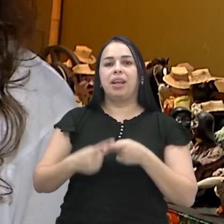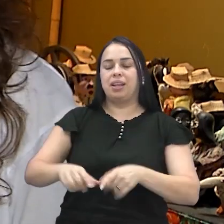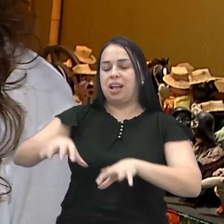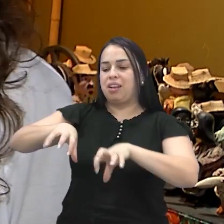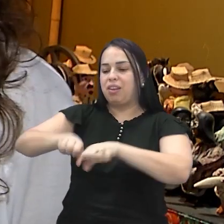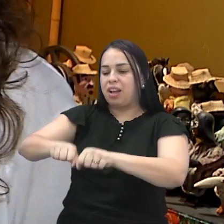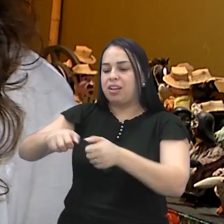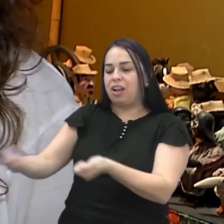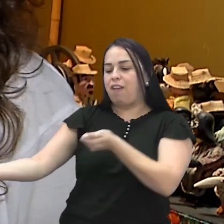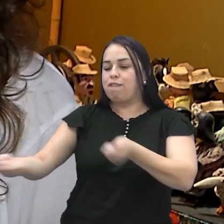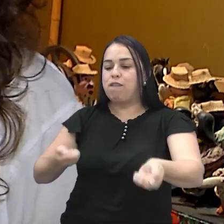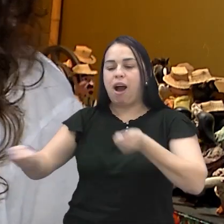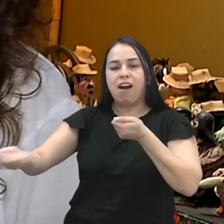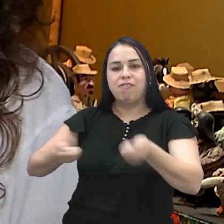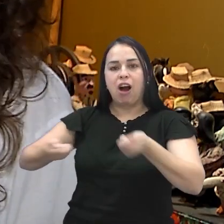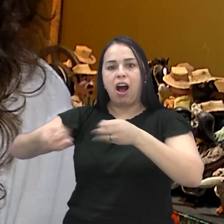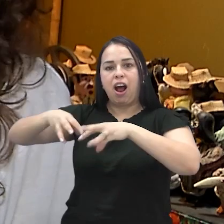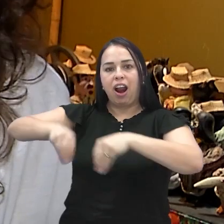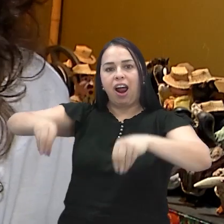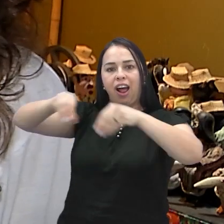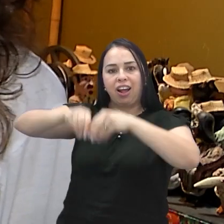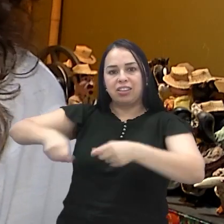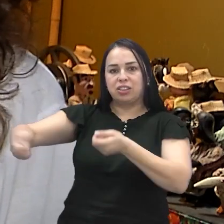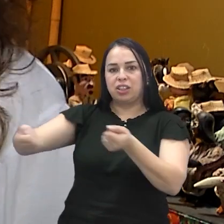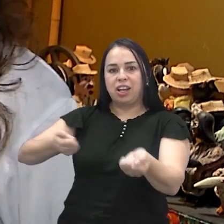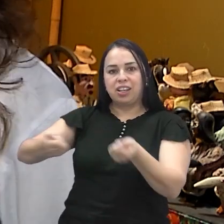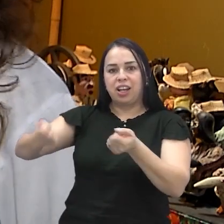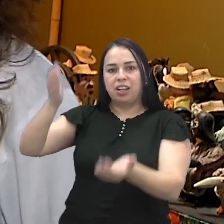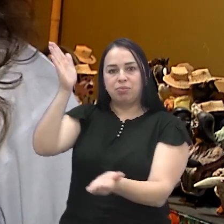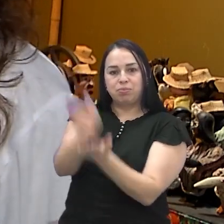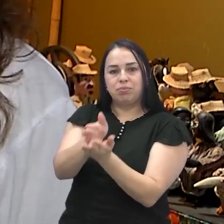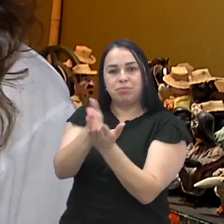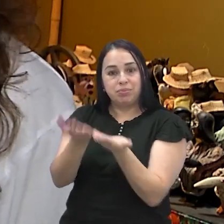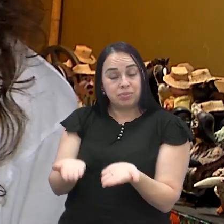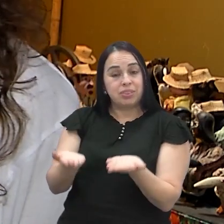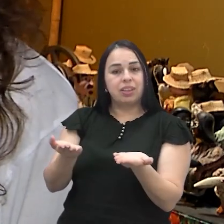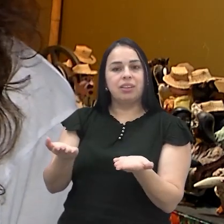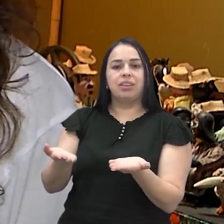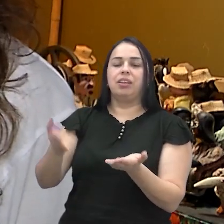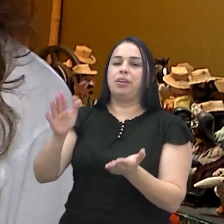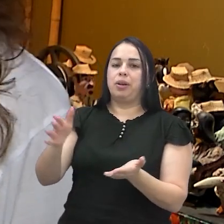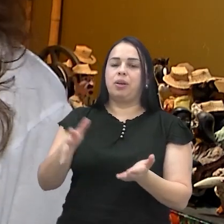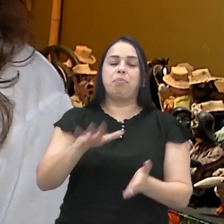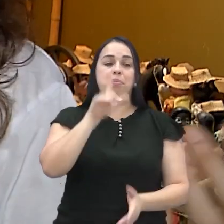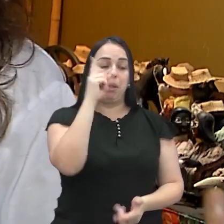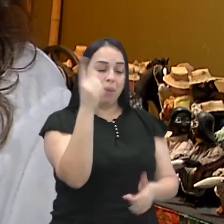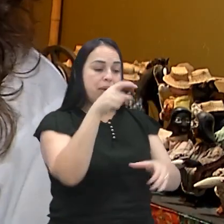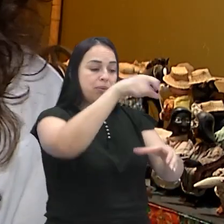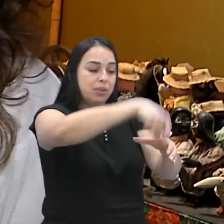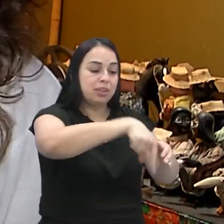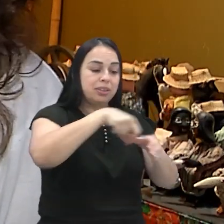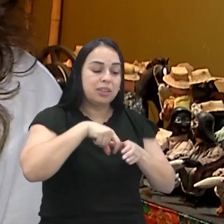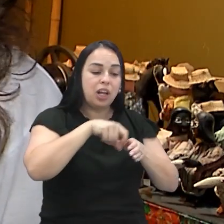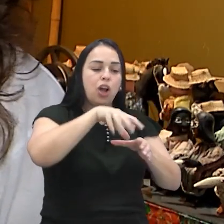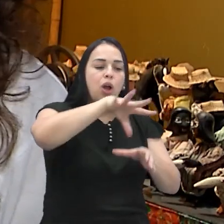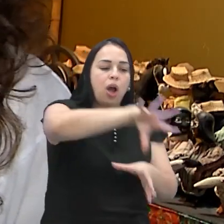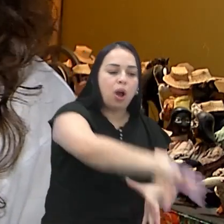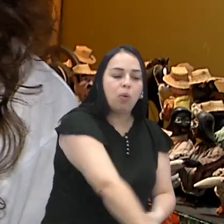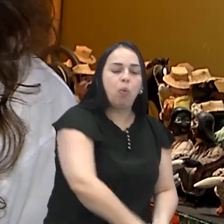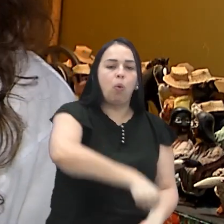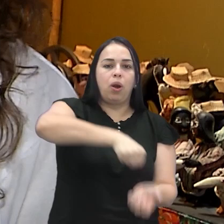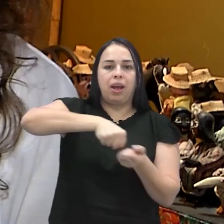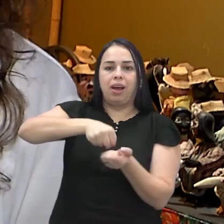engenhoca, que é o processo da farinha de mandioca, né? De preparar a farinha de mandioca. Desde ali da colheita